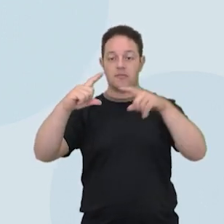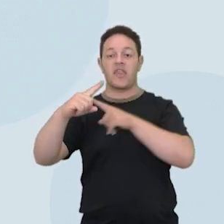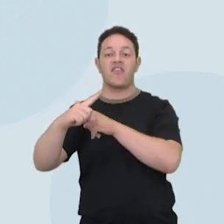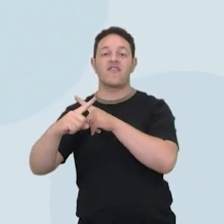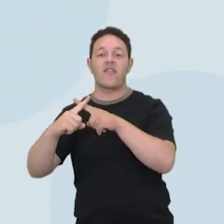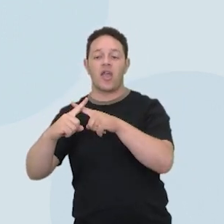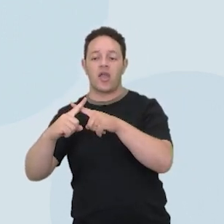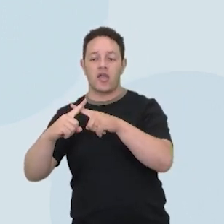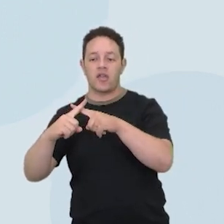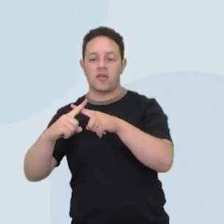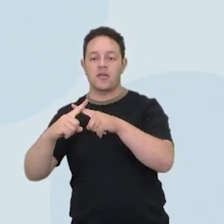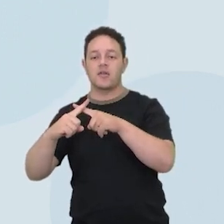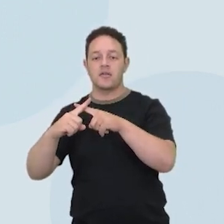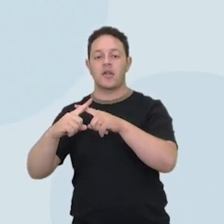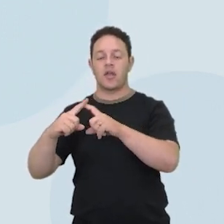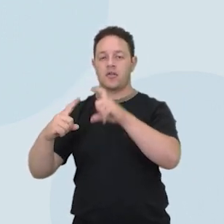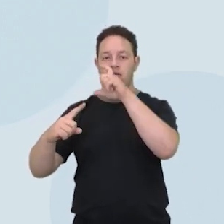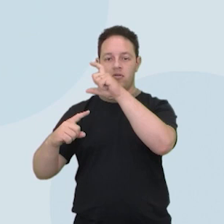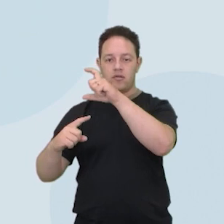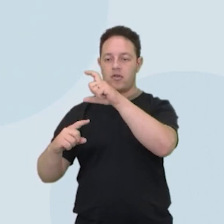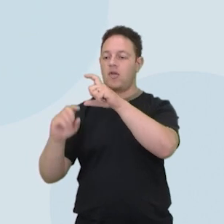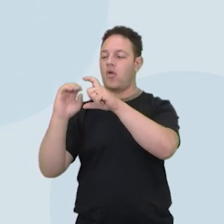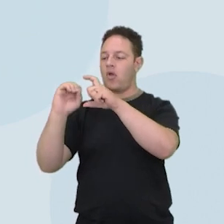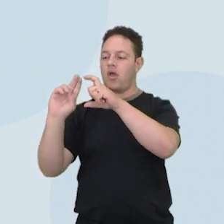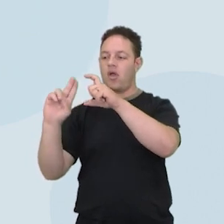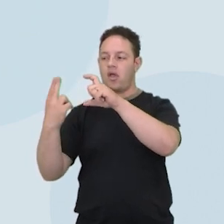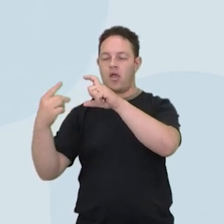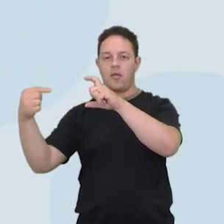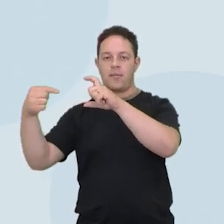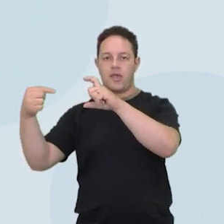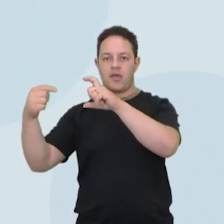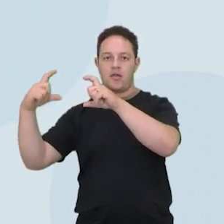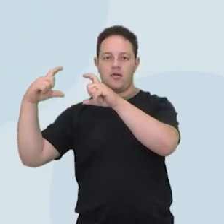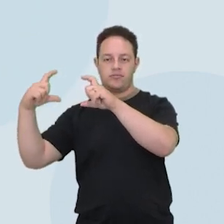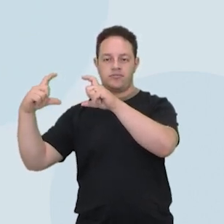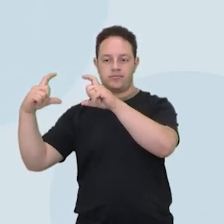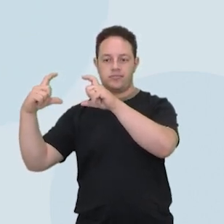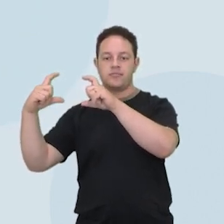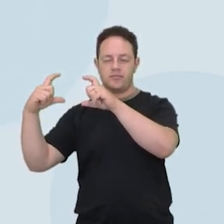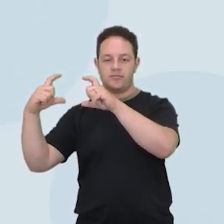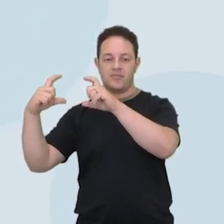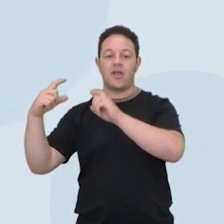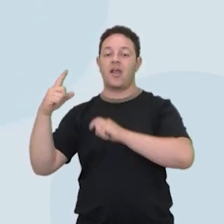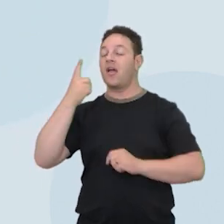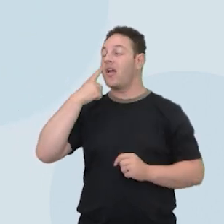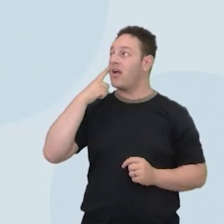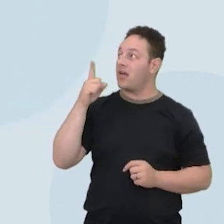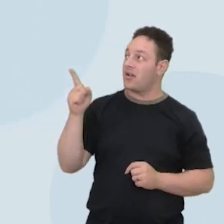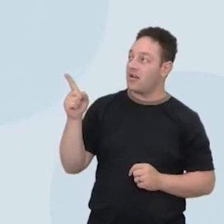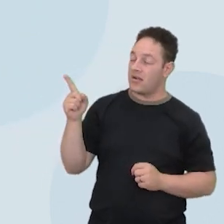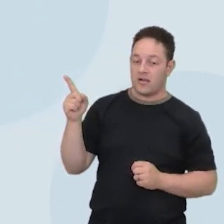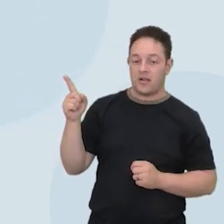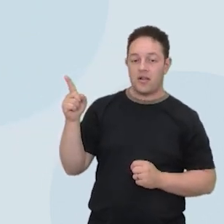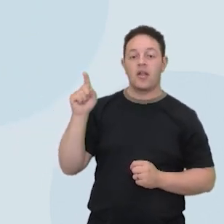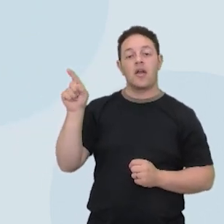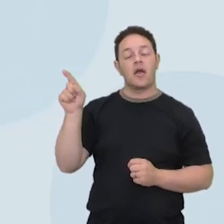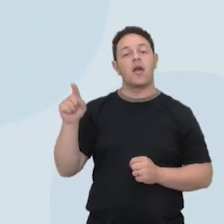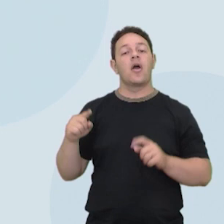vezes a concentração de OH-. Lembrando que esse log é de